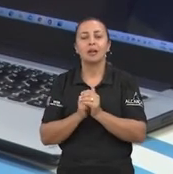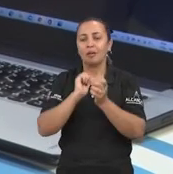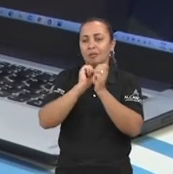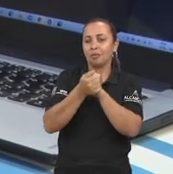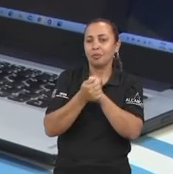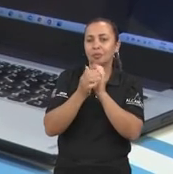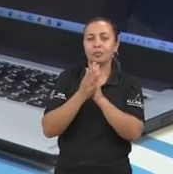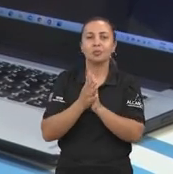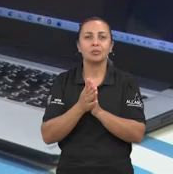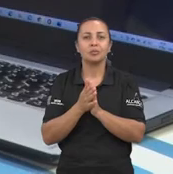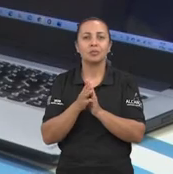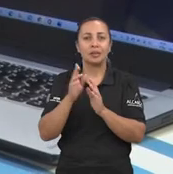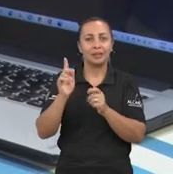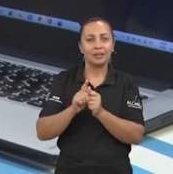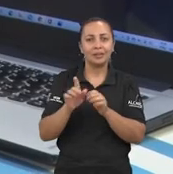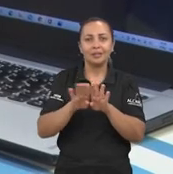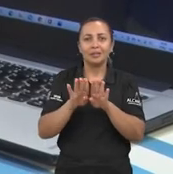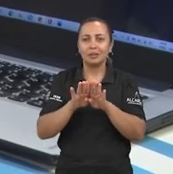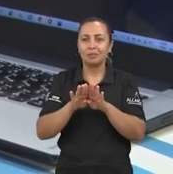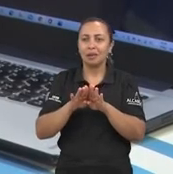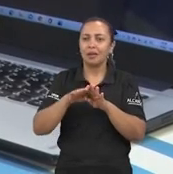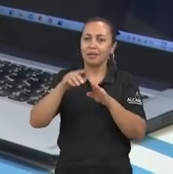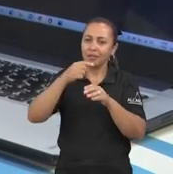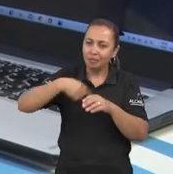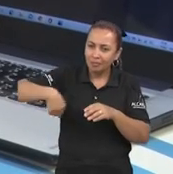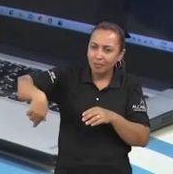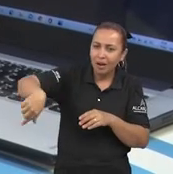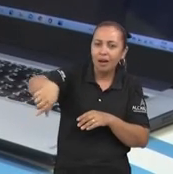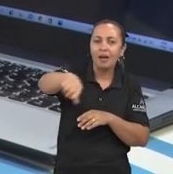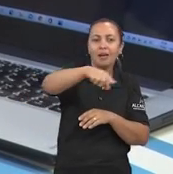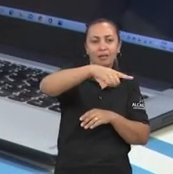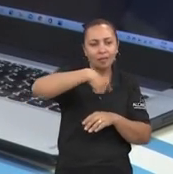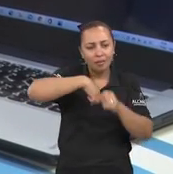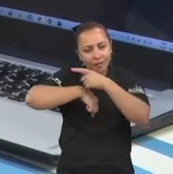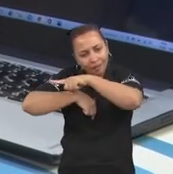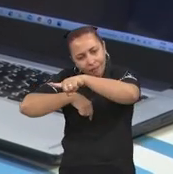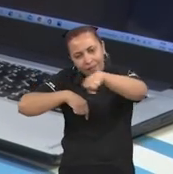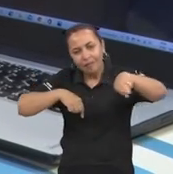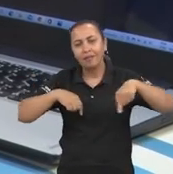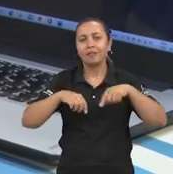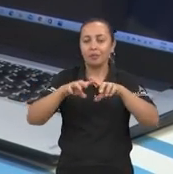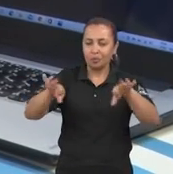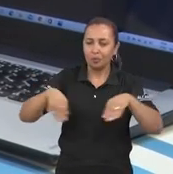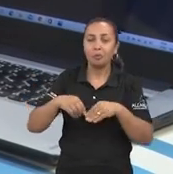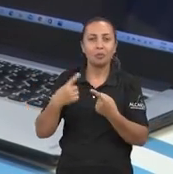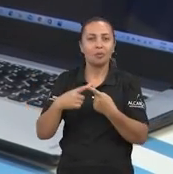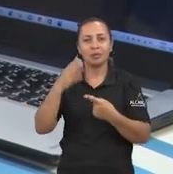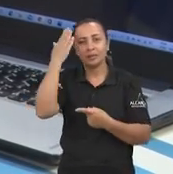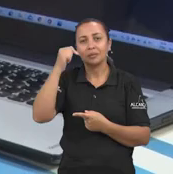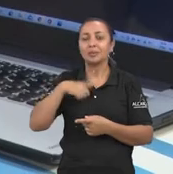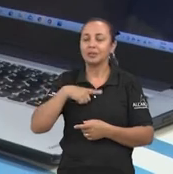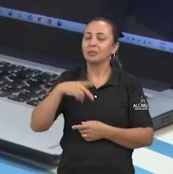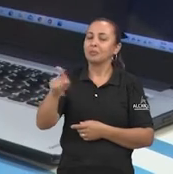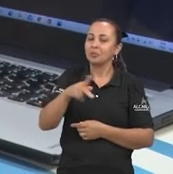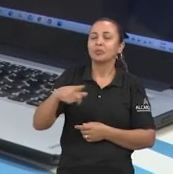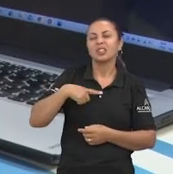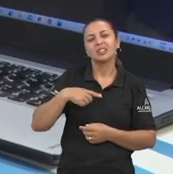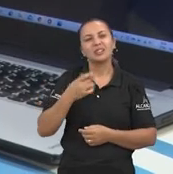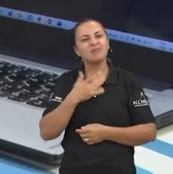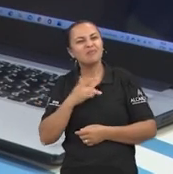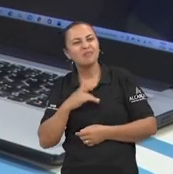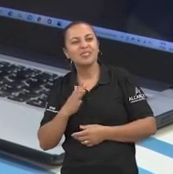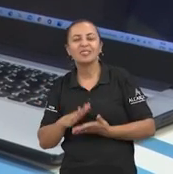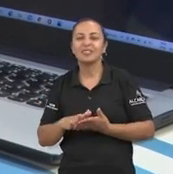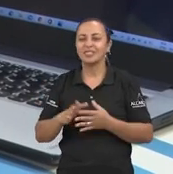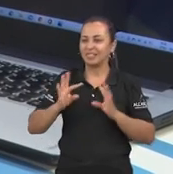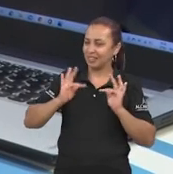o jogo e rodaram nas turmas junto com o professor porque a gente sabe que tem professor que tem aquele receio com tecnologia então os alunos